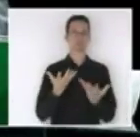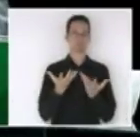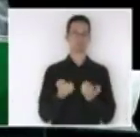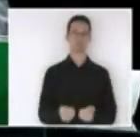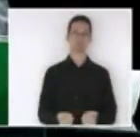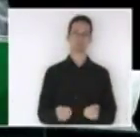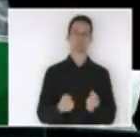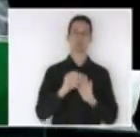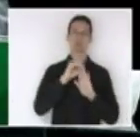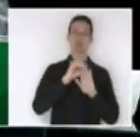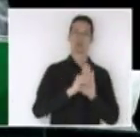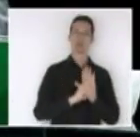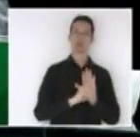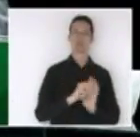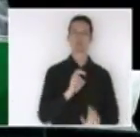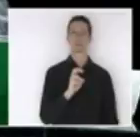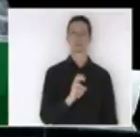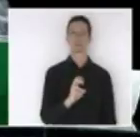ao ofício